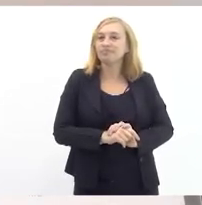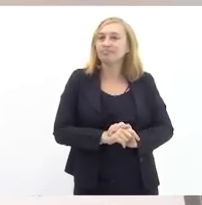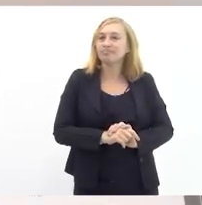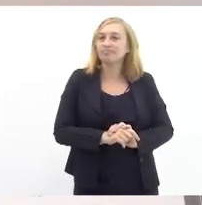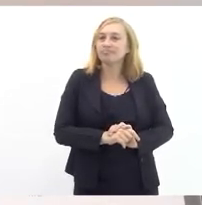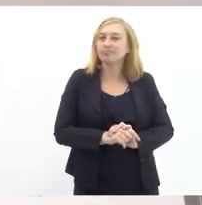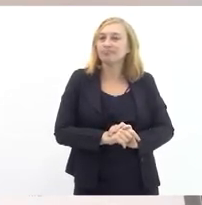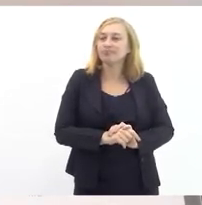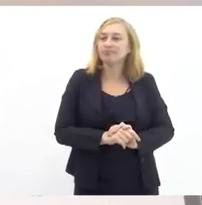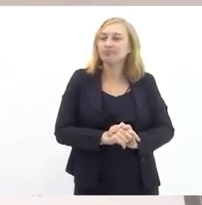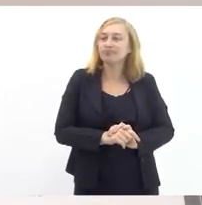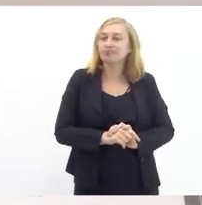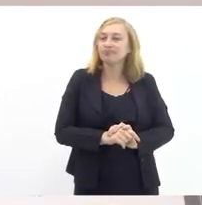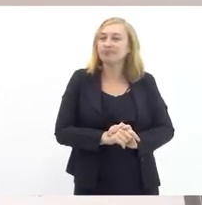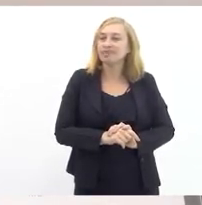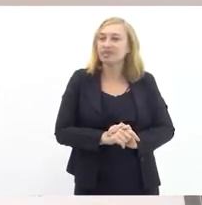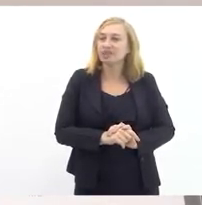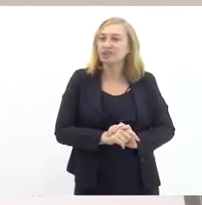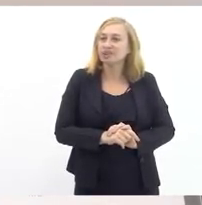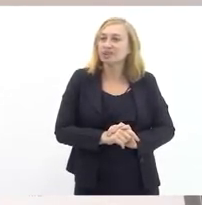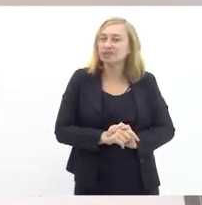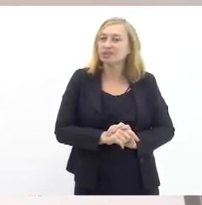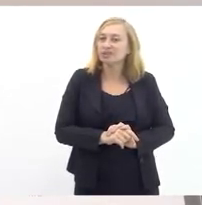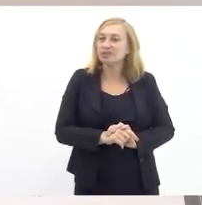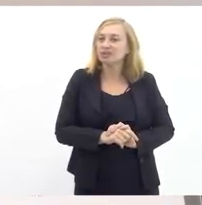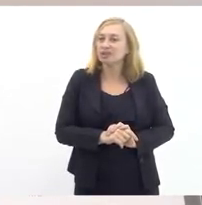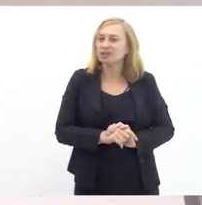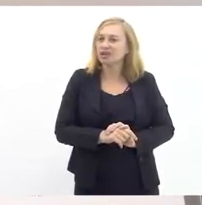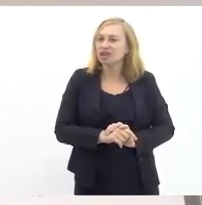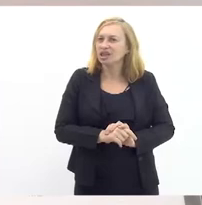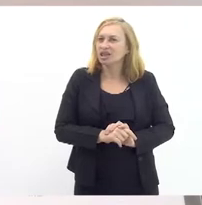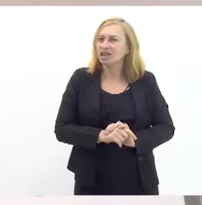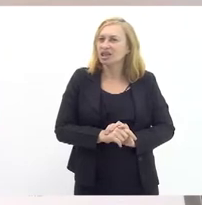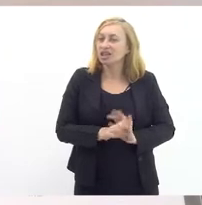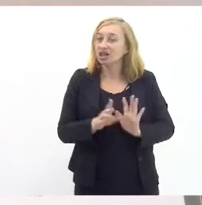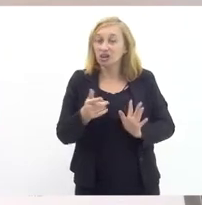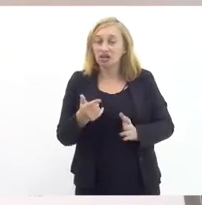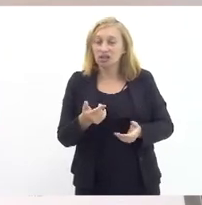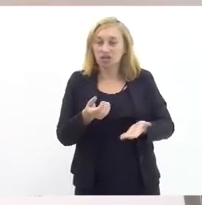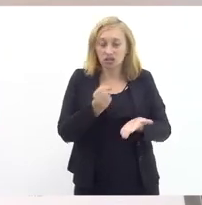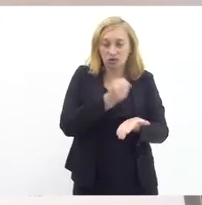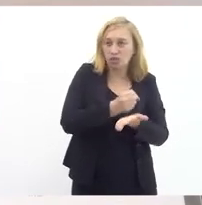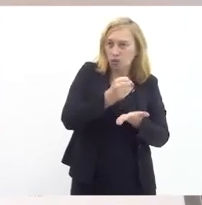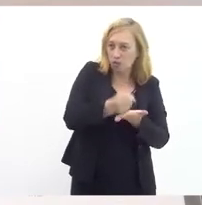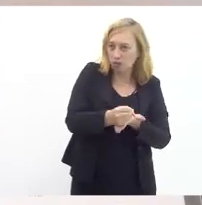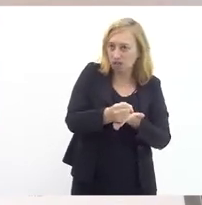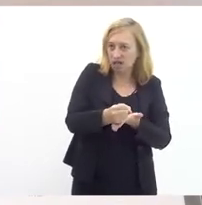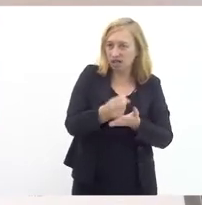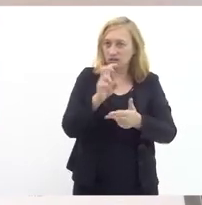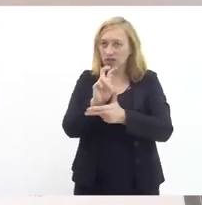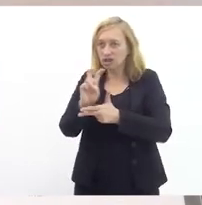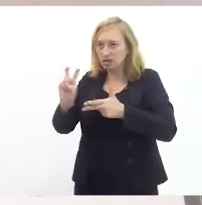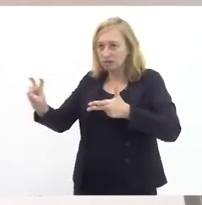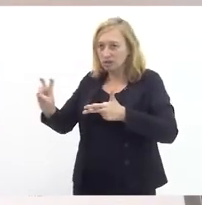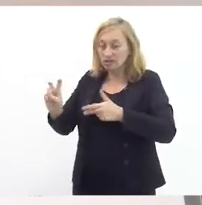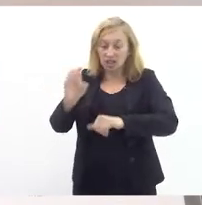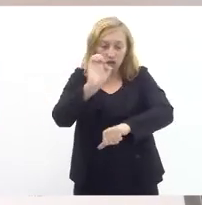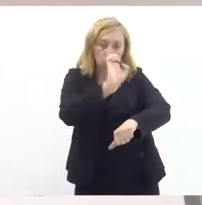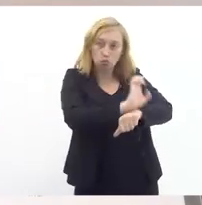uma omissão em relação a esse contrato para a Supervia do